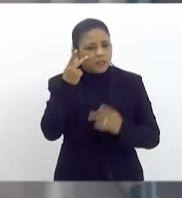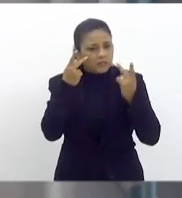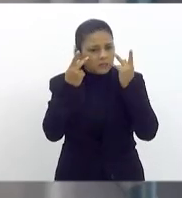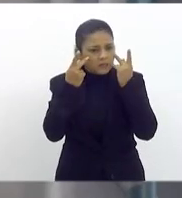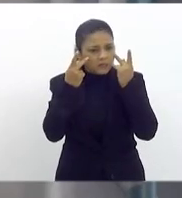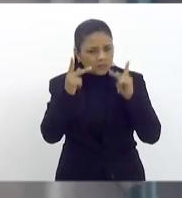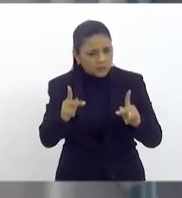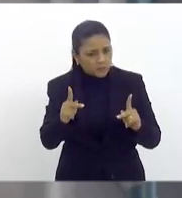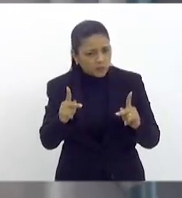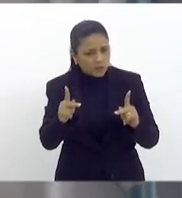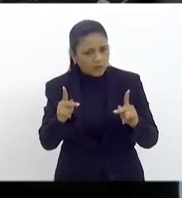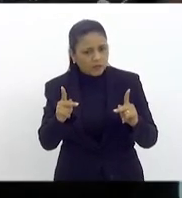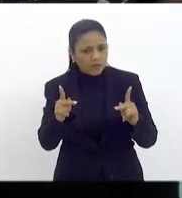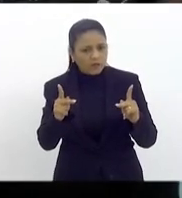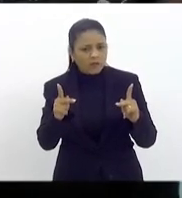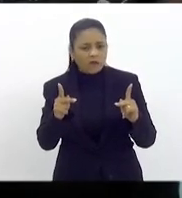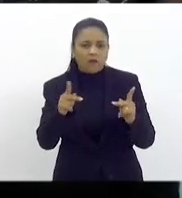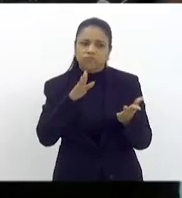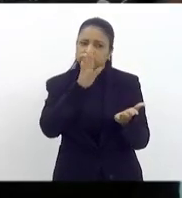juramentado.